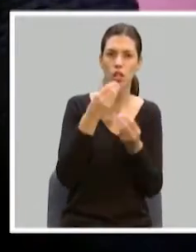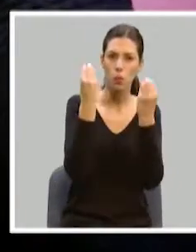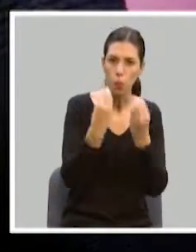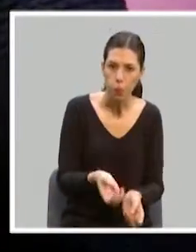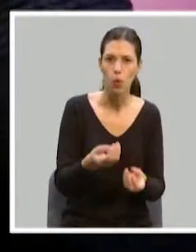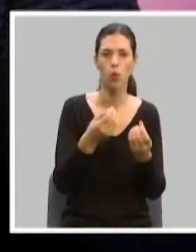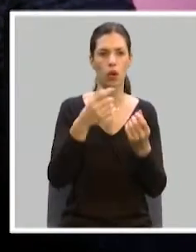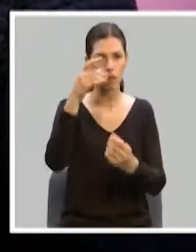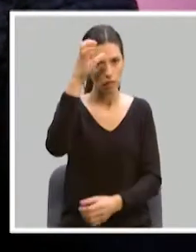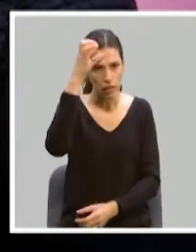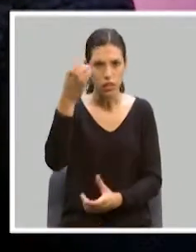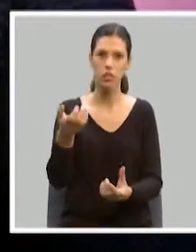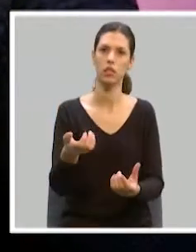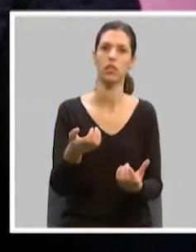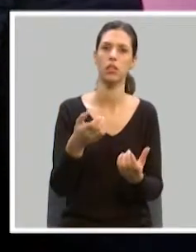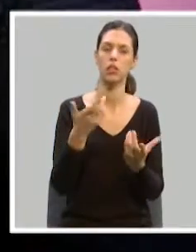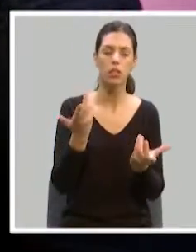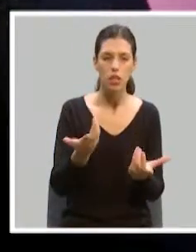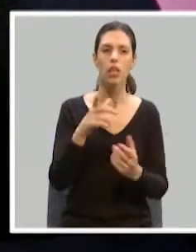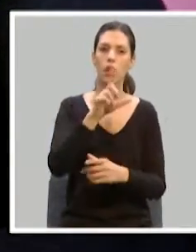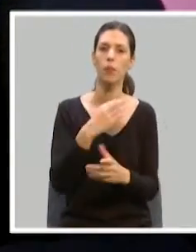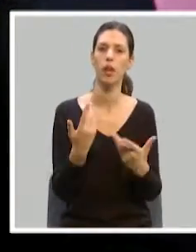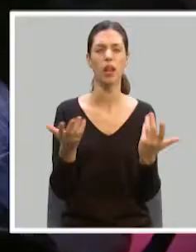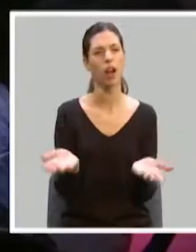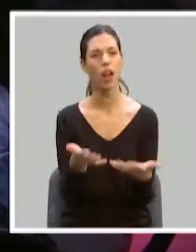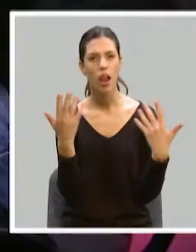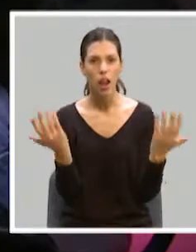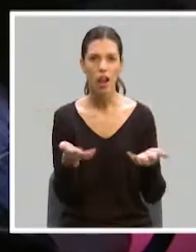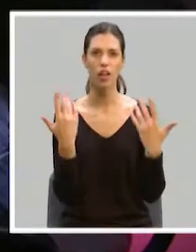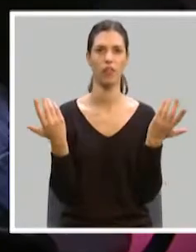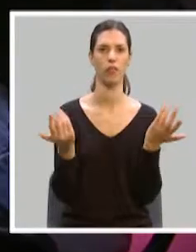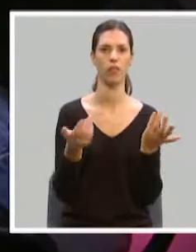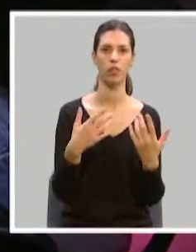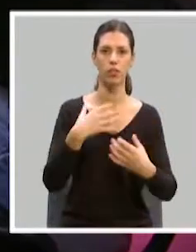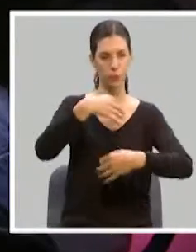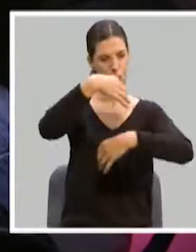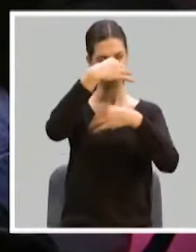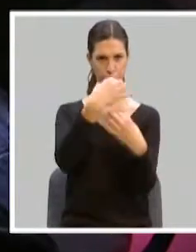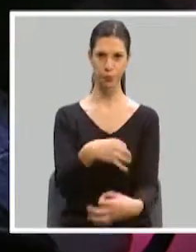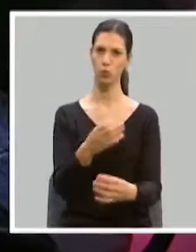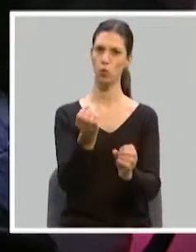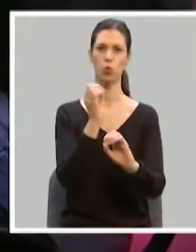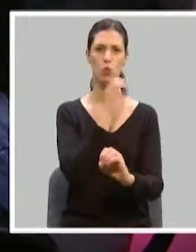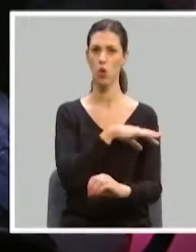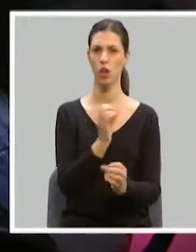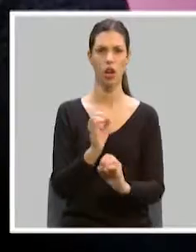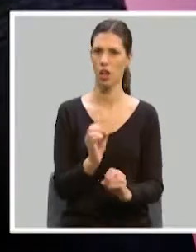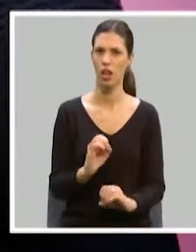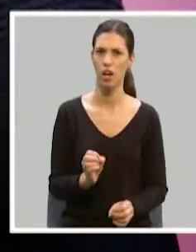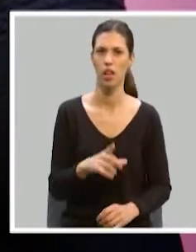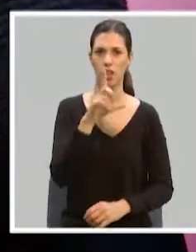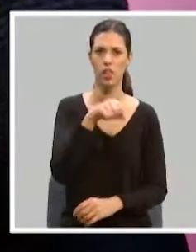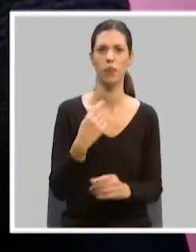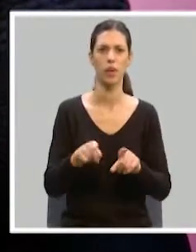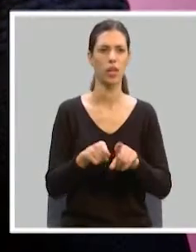boa era inteligente e era E era uma coisa descontraída sem sem formalismos